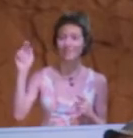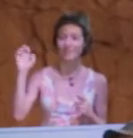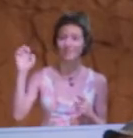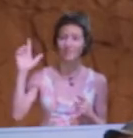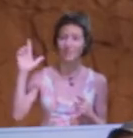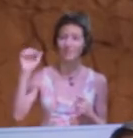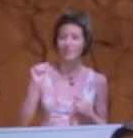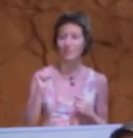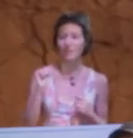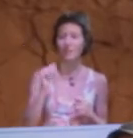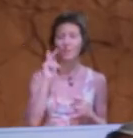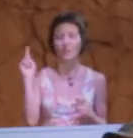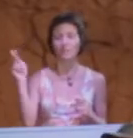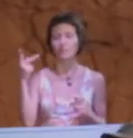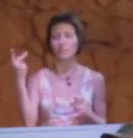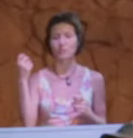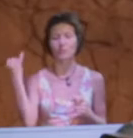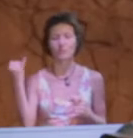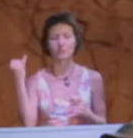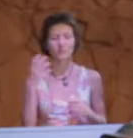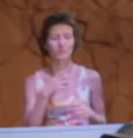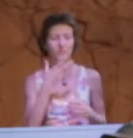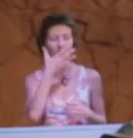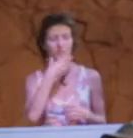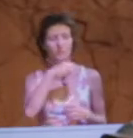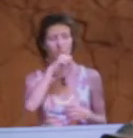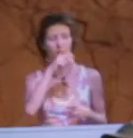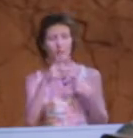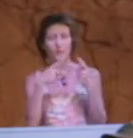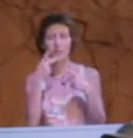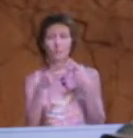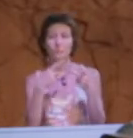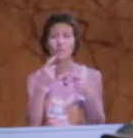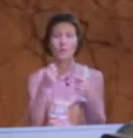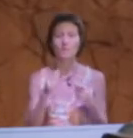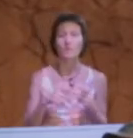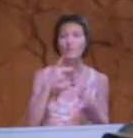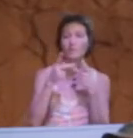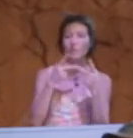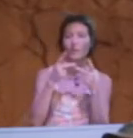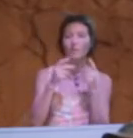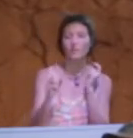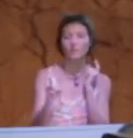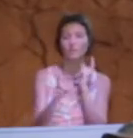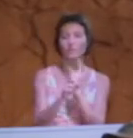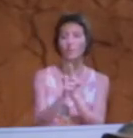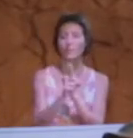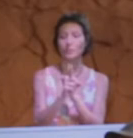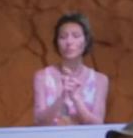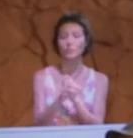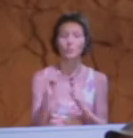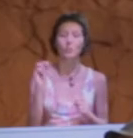bem interessantes que meu pai contava, que fala diretamente como nós, povos quilombola,